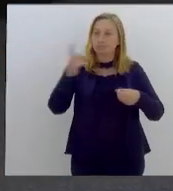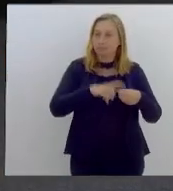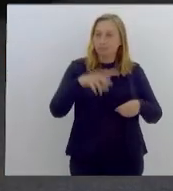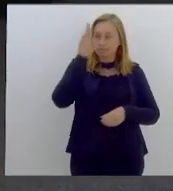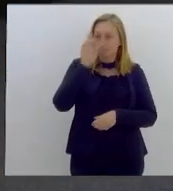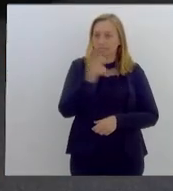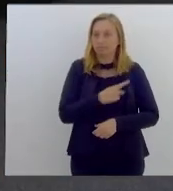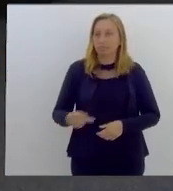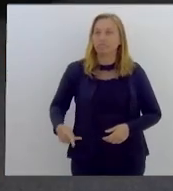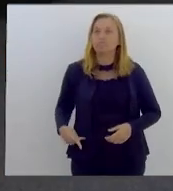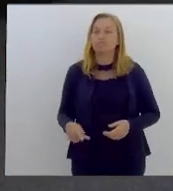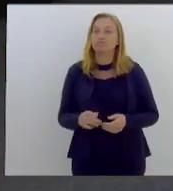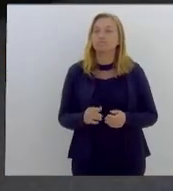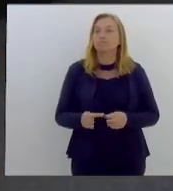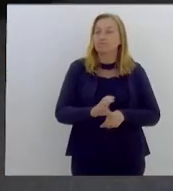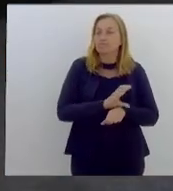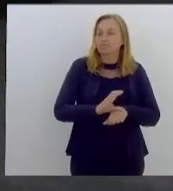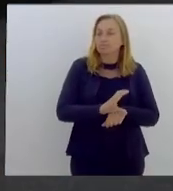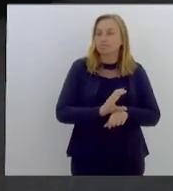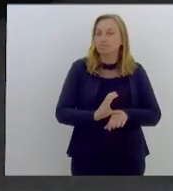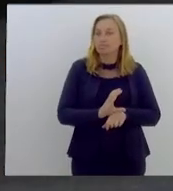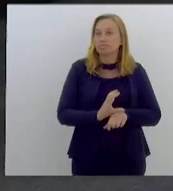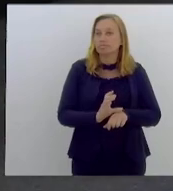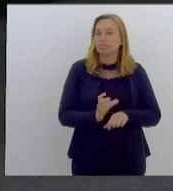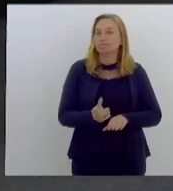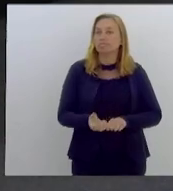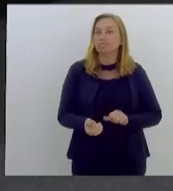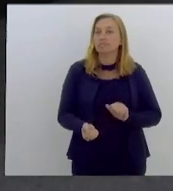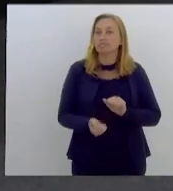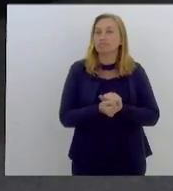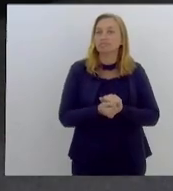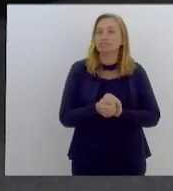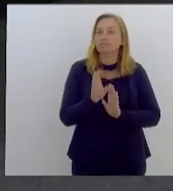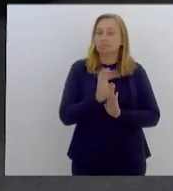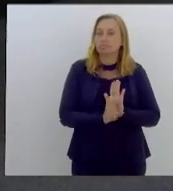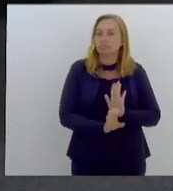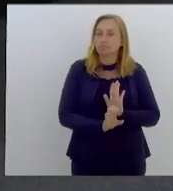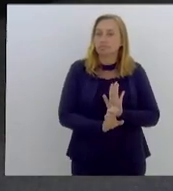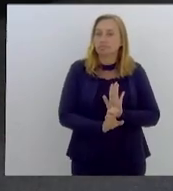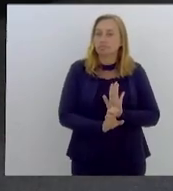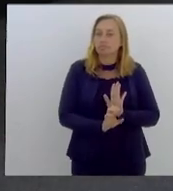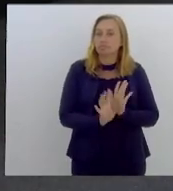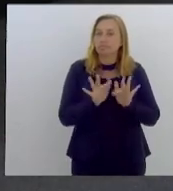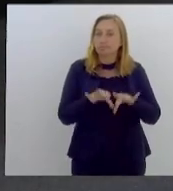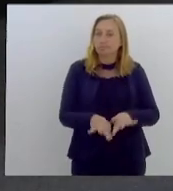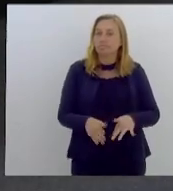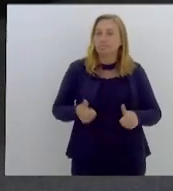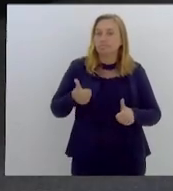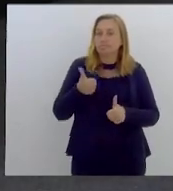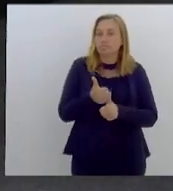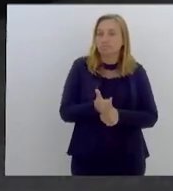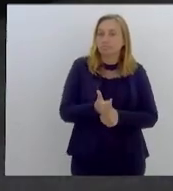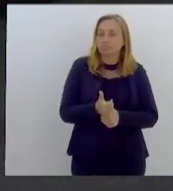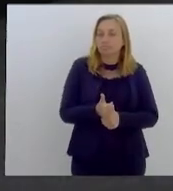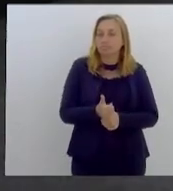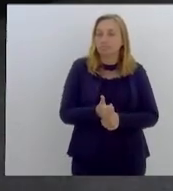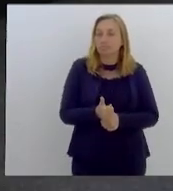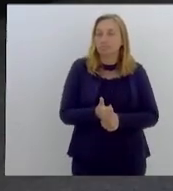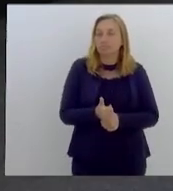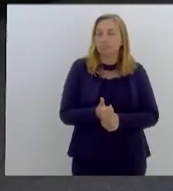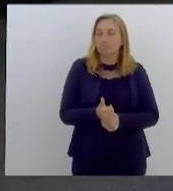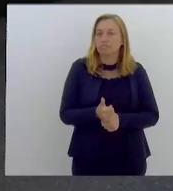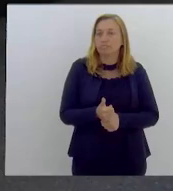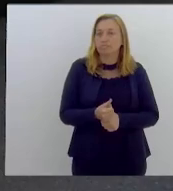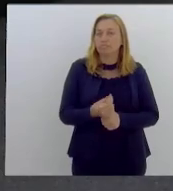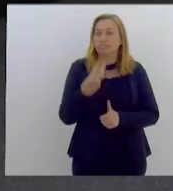senhor presidente. Parecer é pela constitucionalidade, com emendas, concluindo por substitutivo.